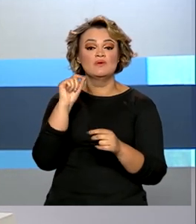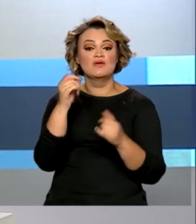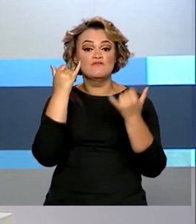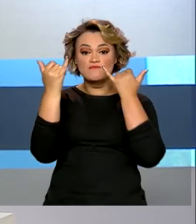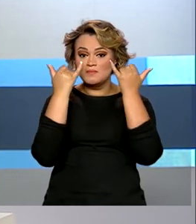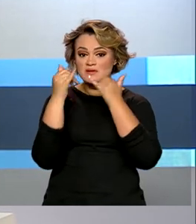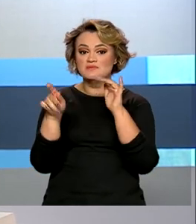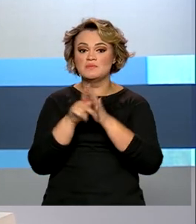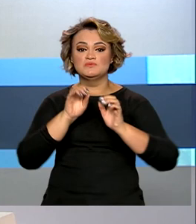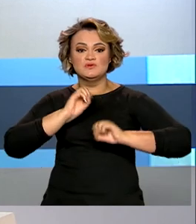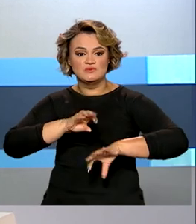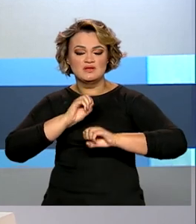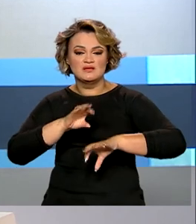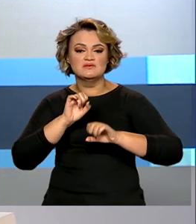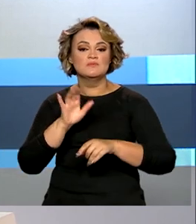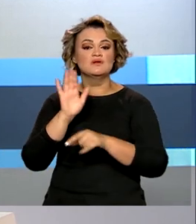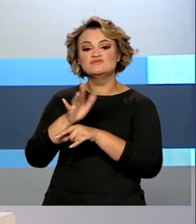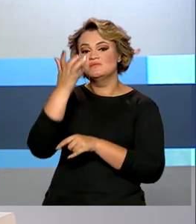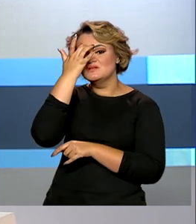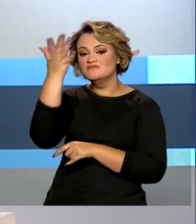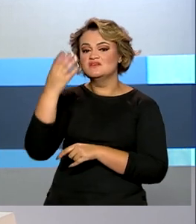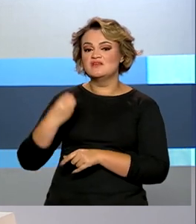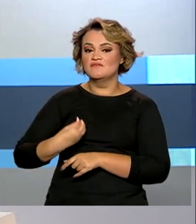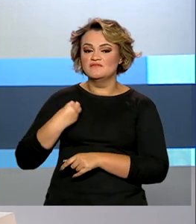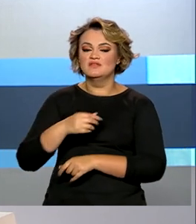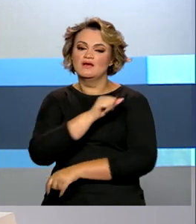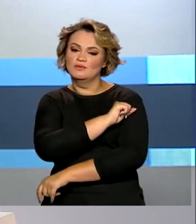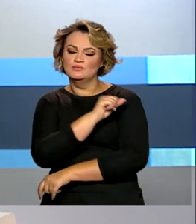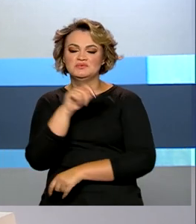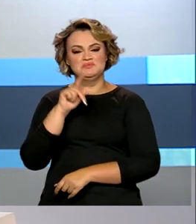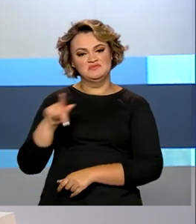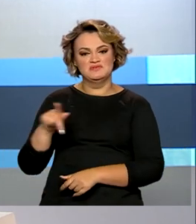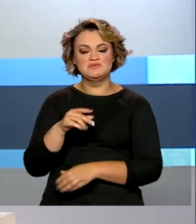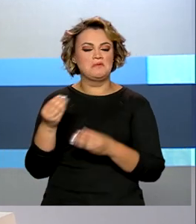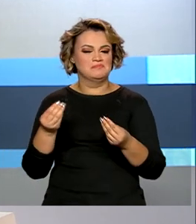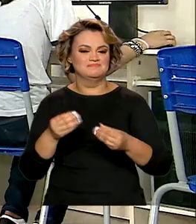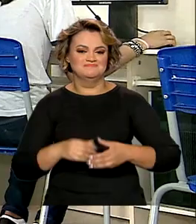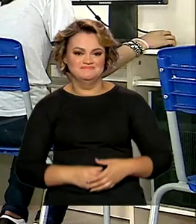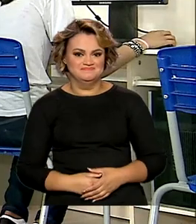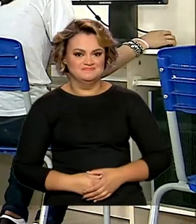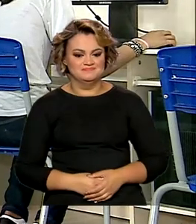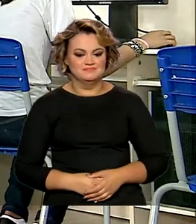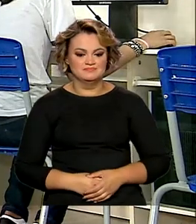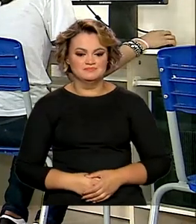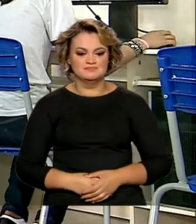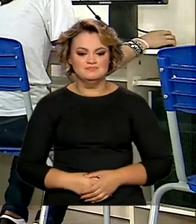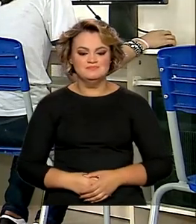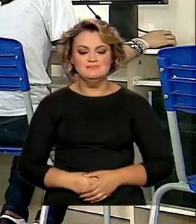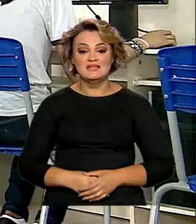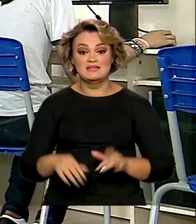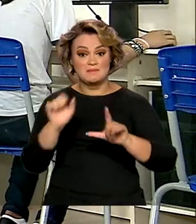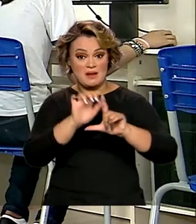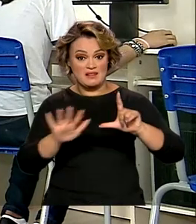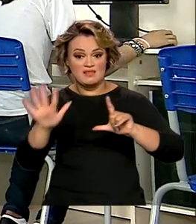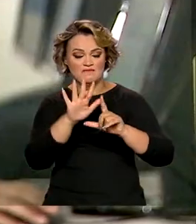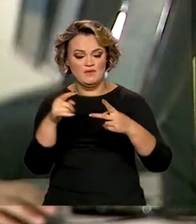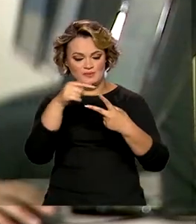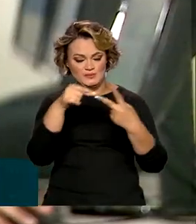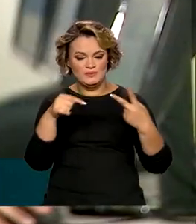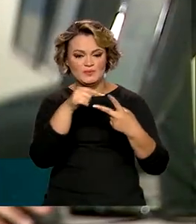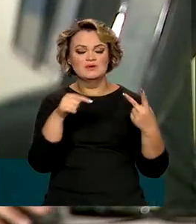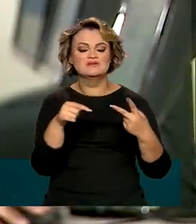informações educacionais para facilitar o dia a dia de alunos e professores. As plataformas